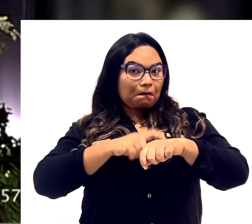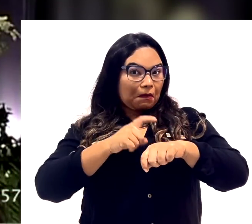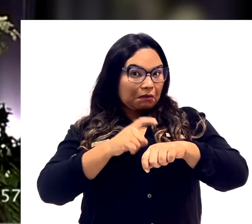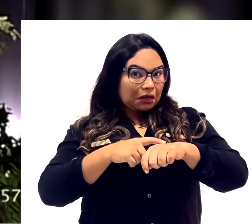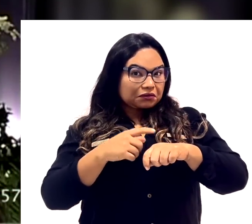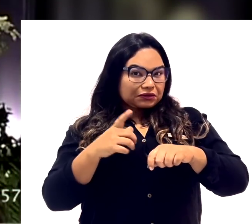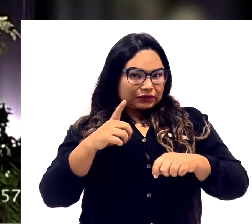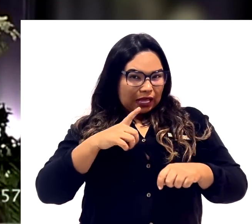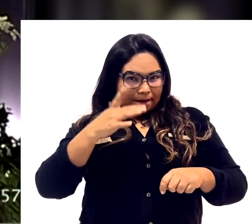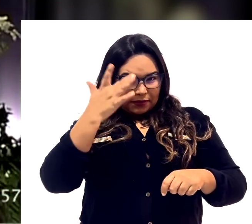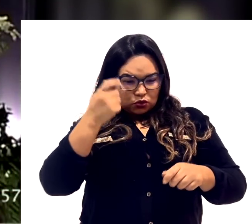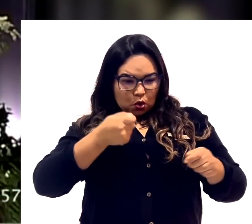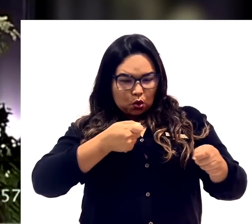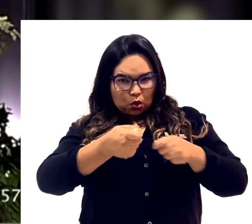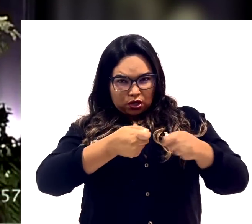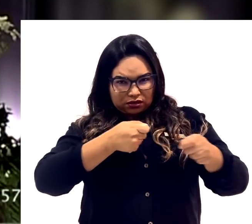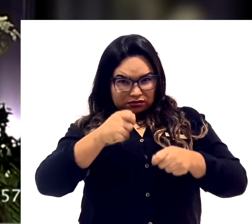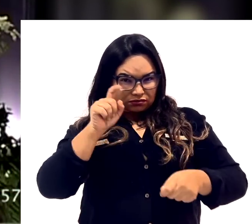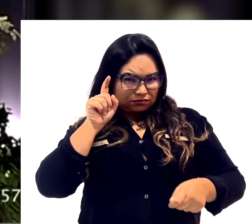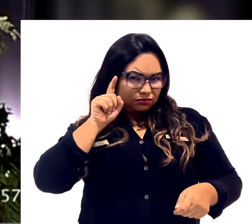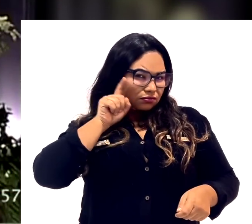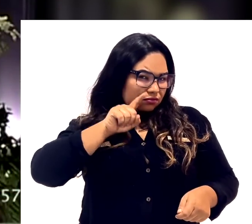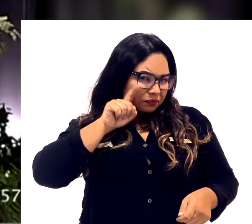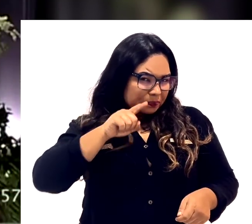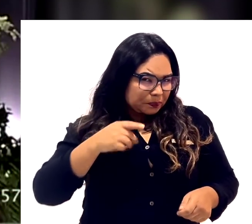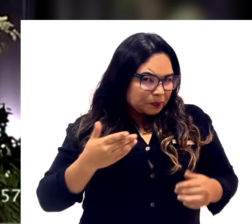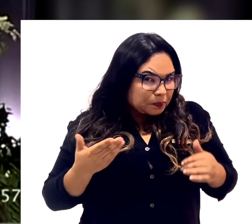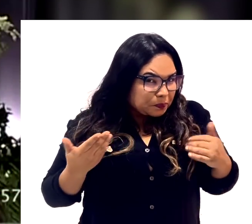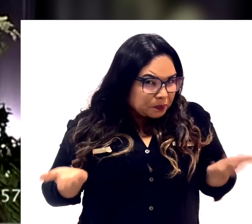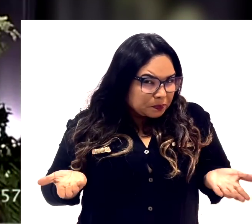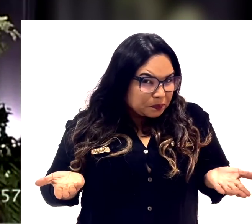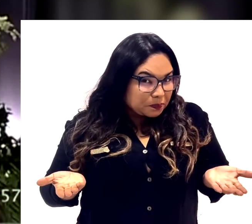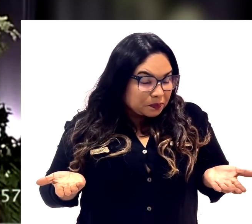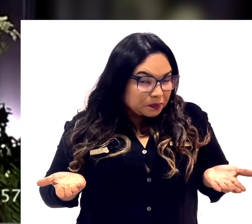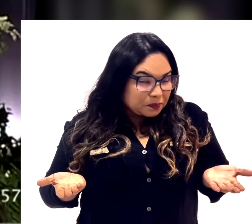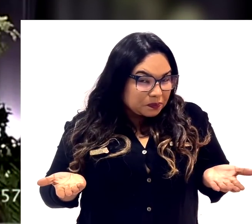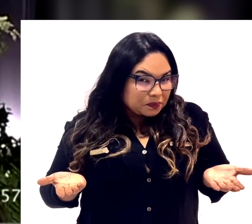momento possa haver alguém controlando os Estados Unidos?